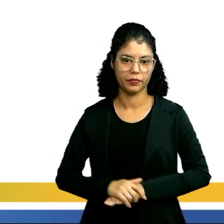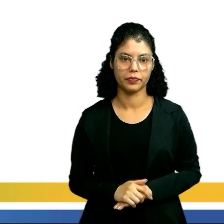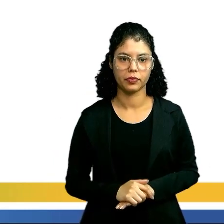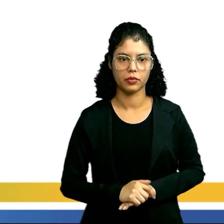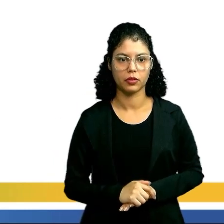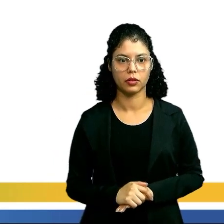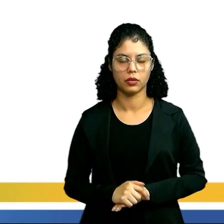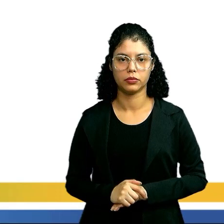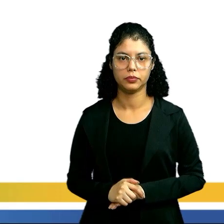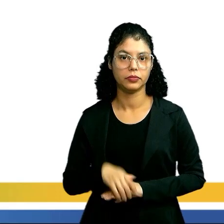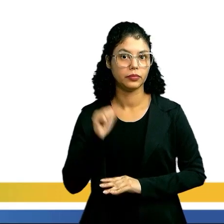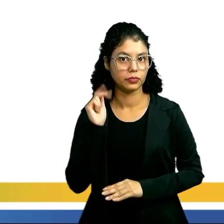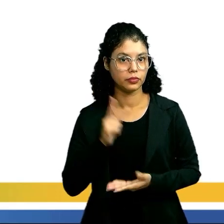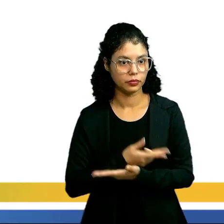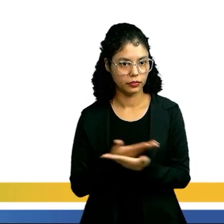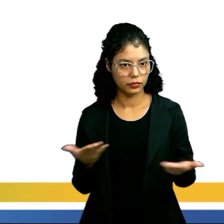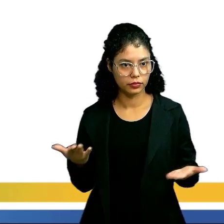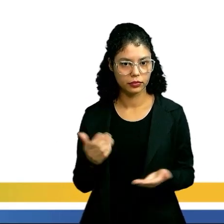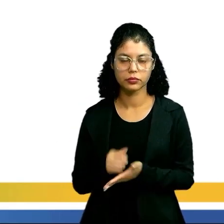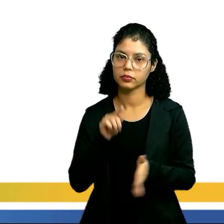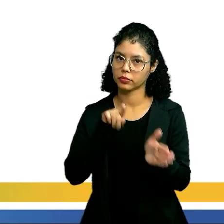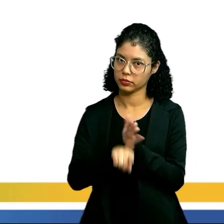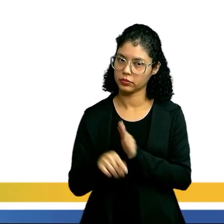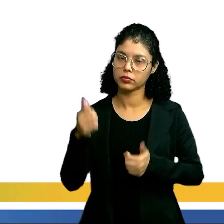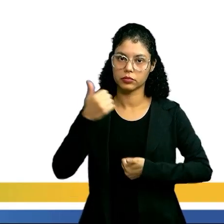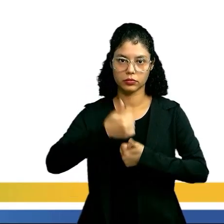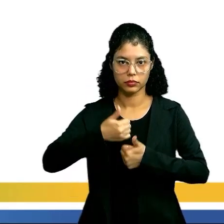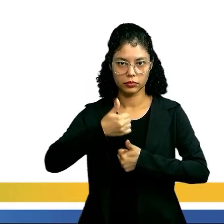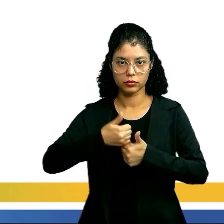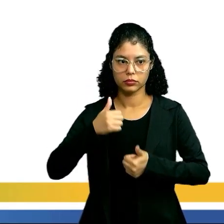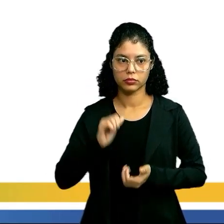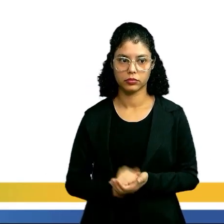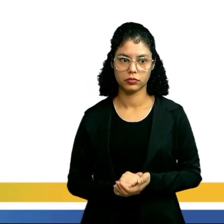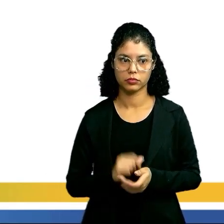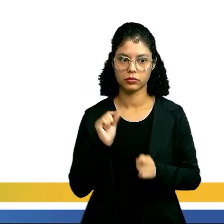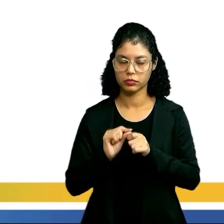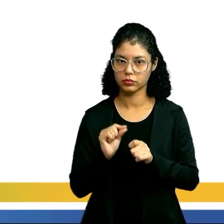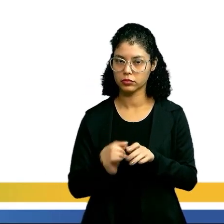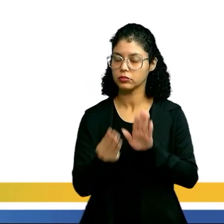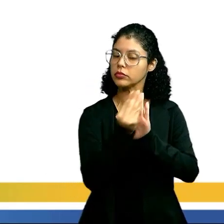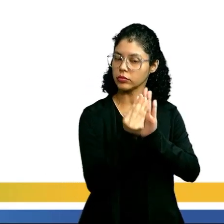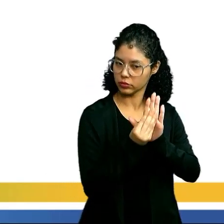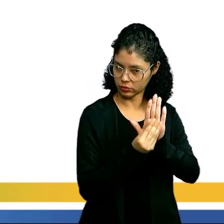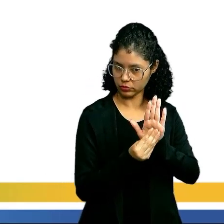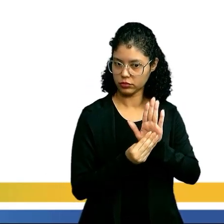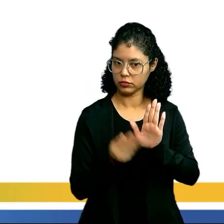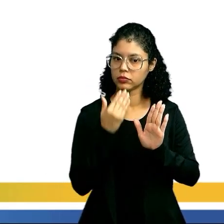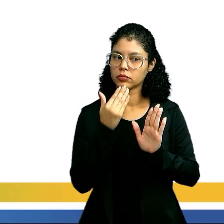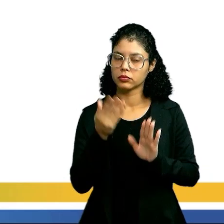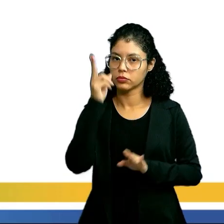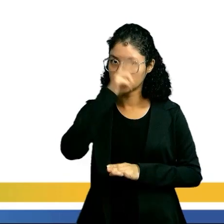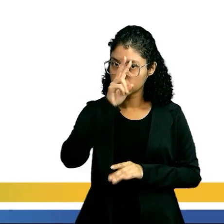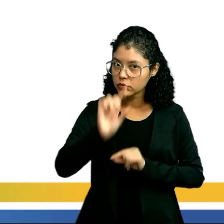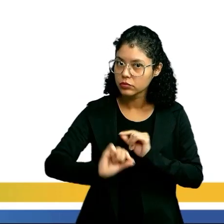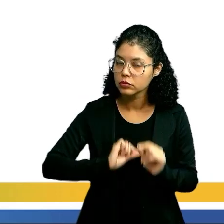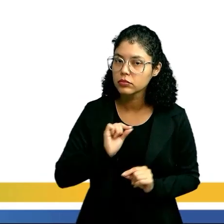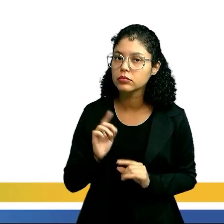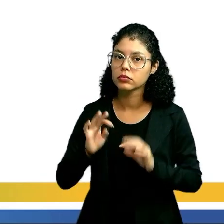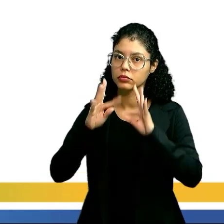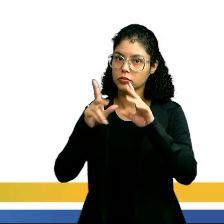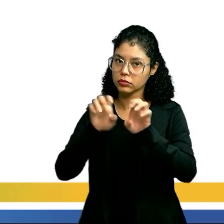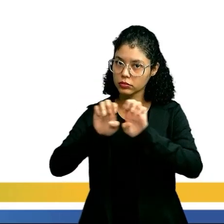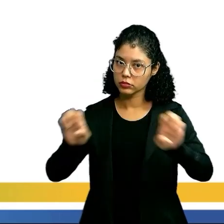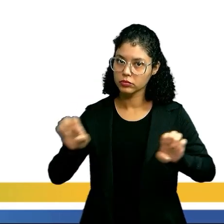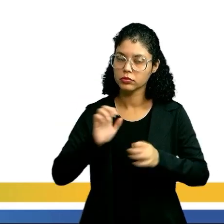E. Ok, pessoal? Então é uma questão de substituir e fazer os procedimentos que pede. Lembrando que toda